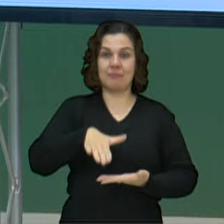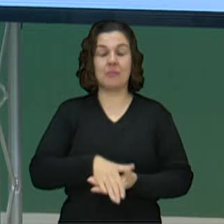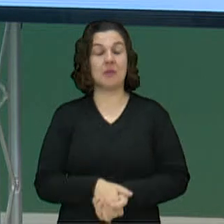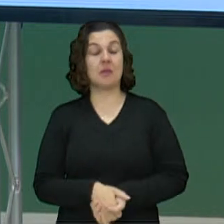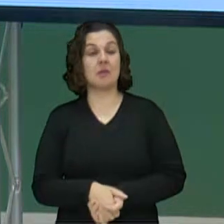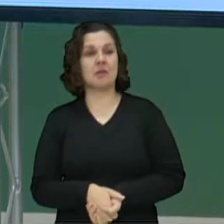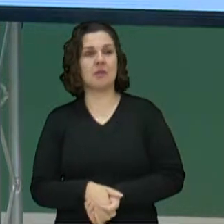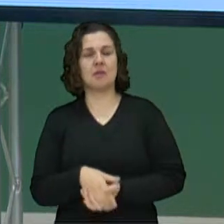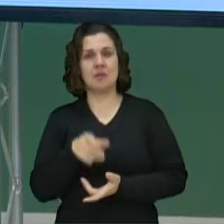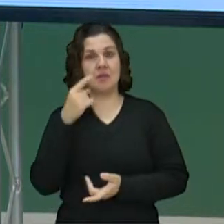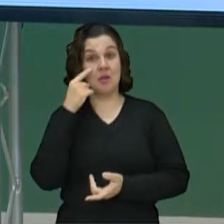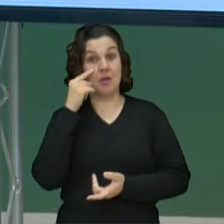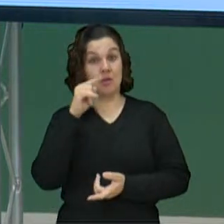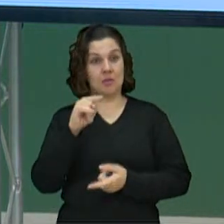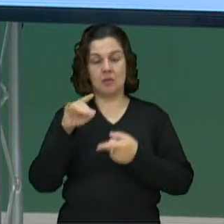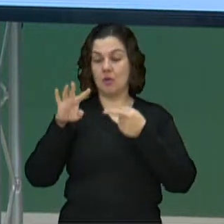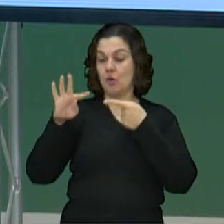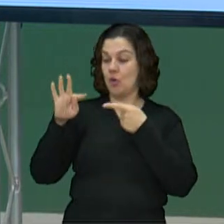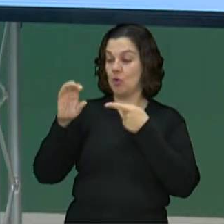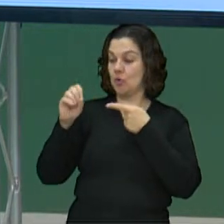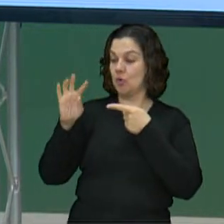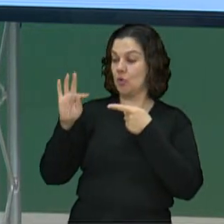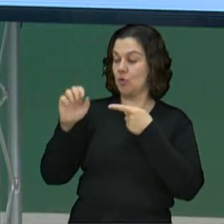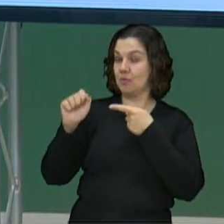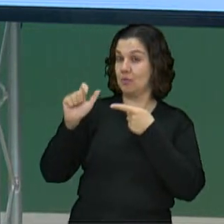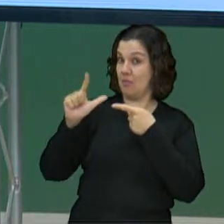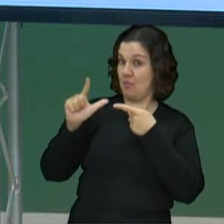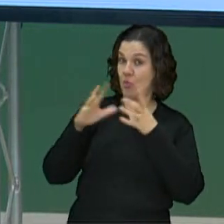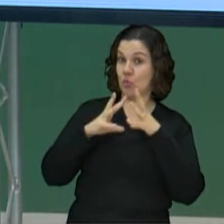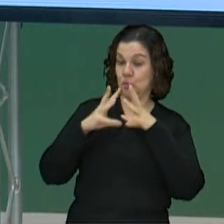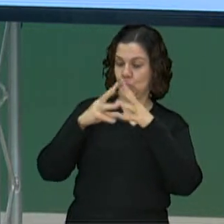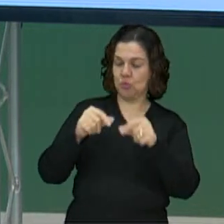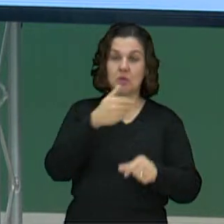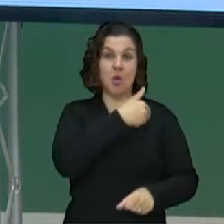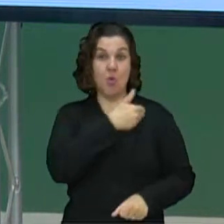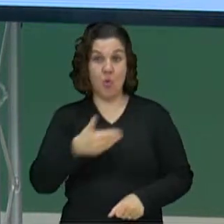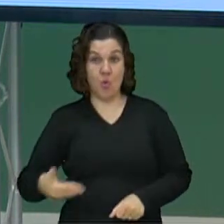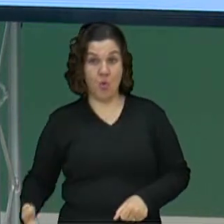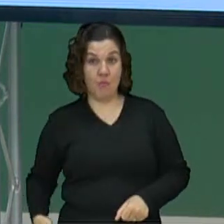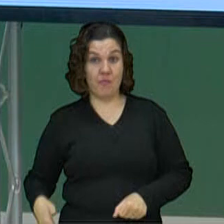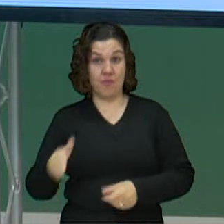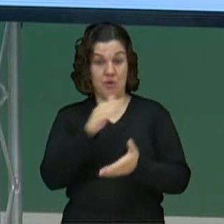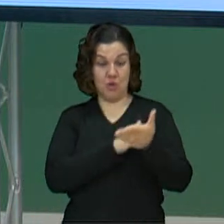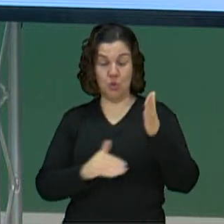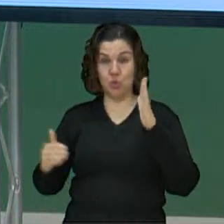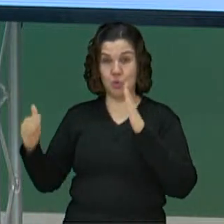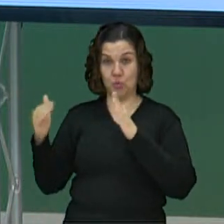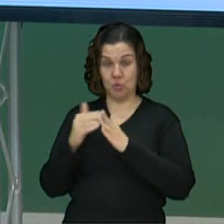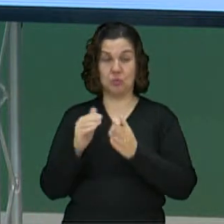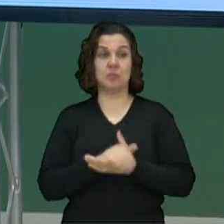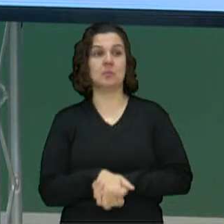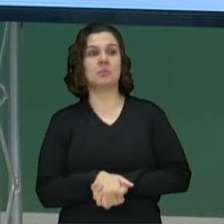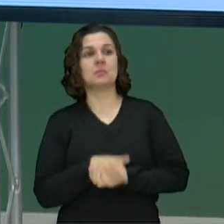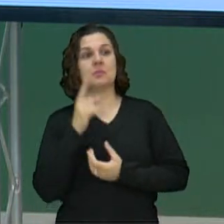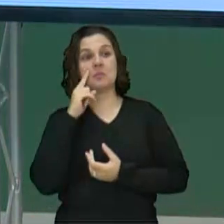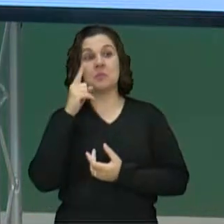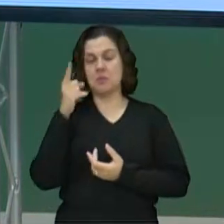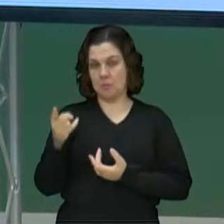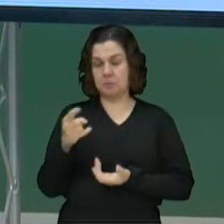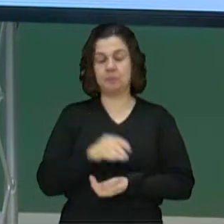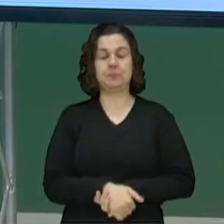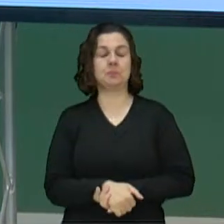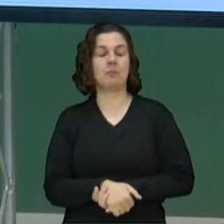totalitarismo. Vem de total. Então, um governo total na sua vida.